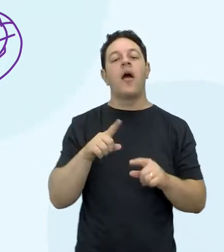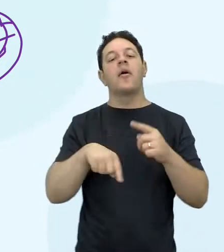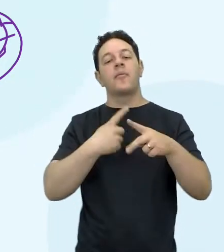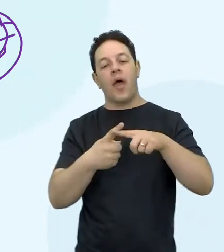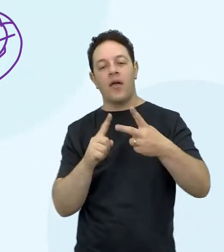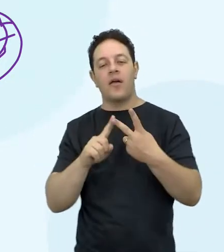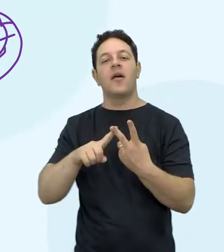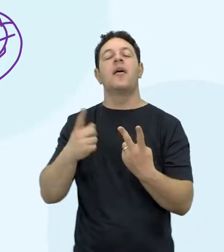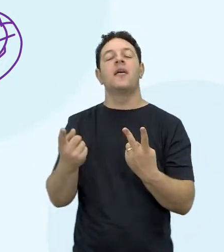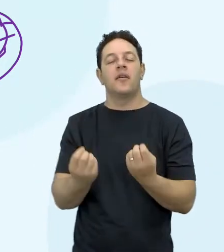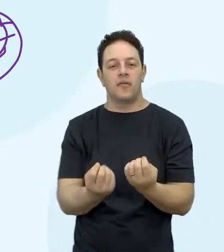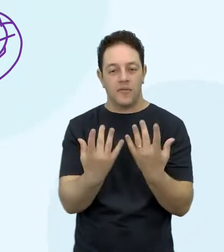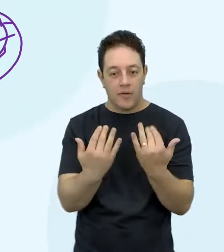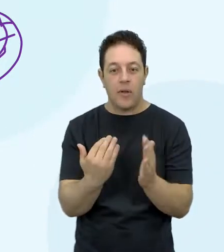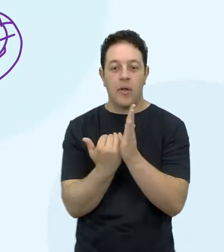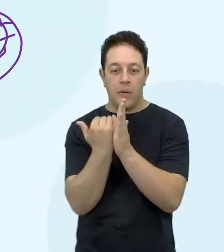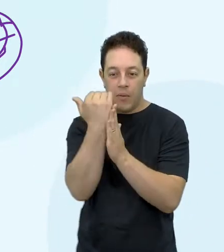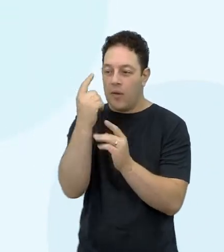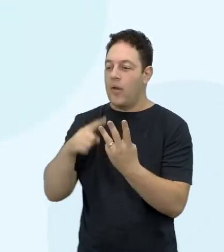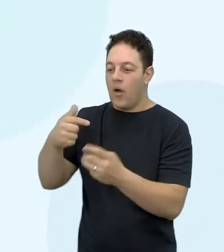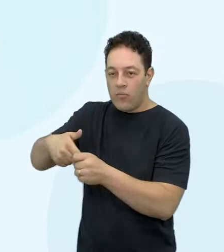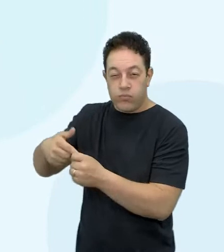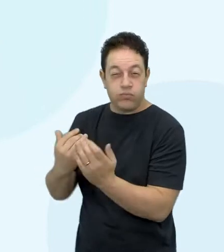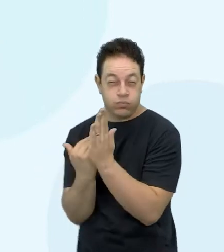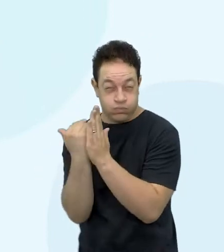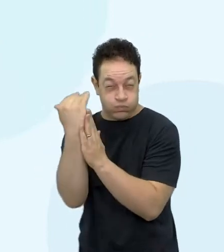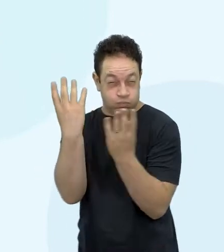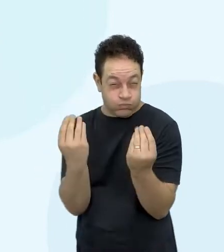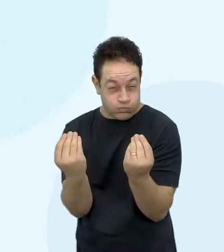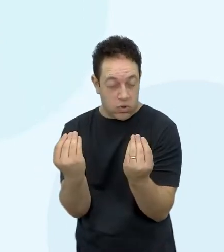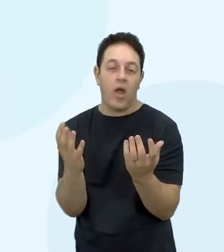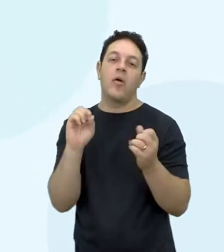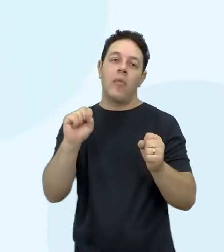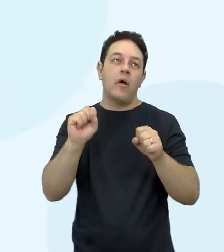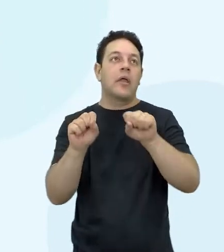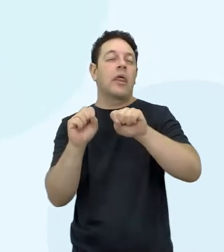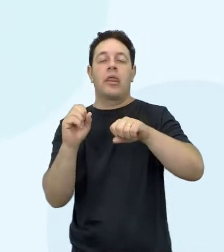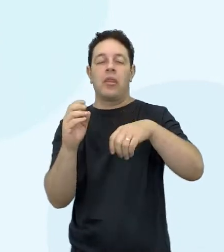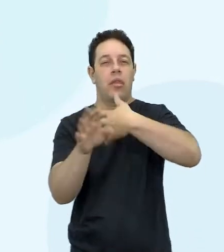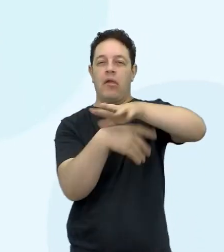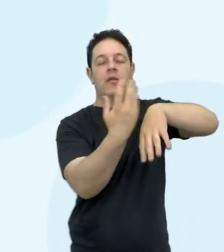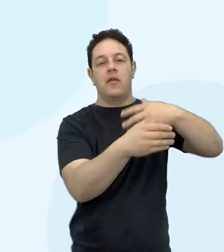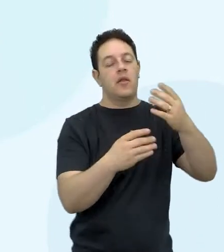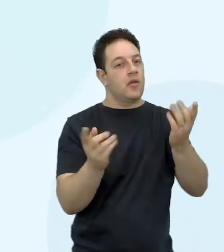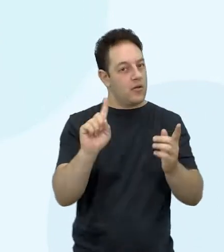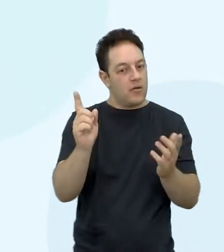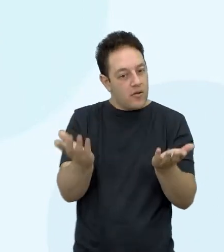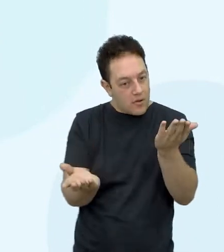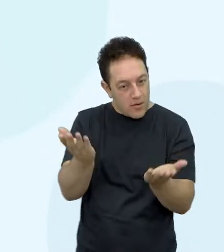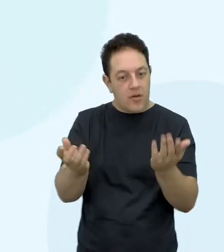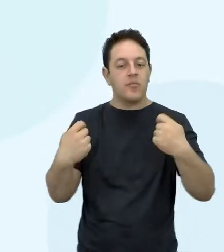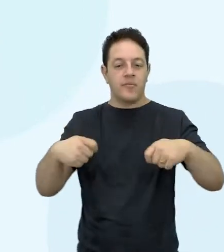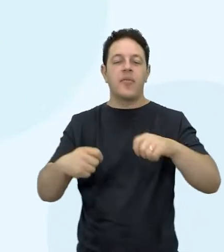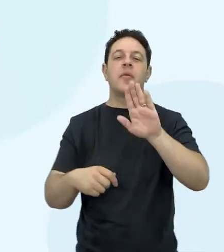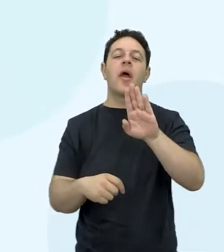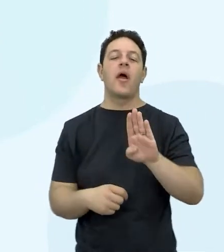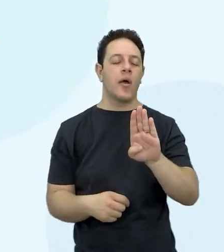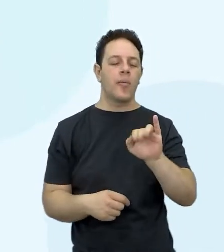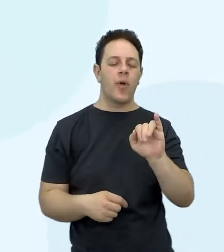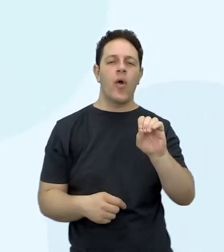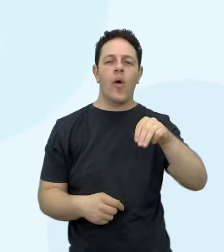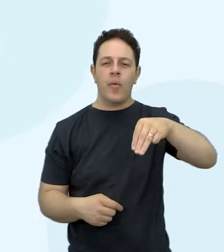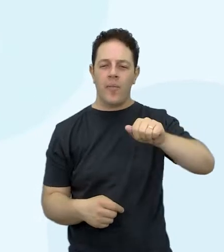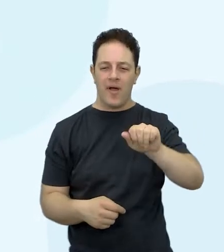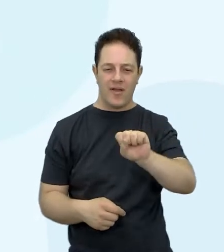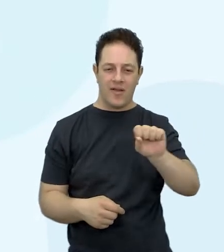que não é bom, né? Então, tem que ter esse equilíbrio. E a biomassa, ela é chamada de sustentável por quê? Porque ela vem